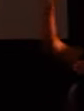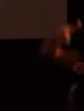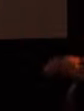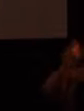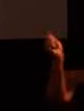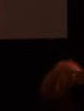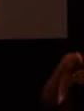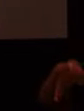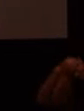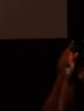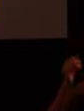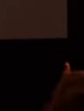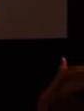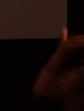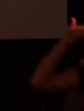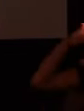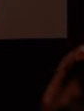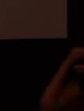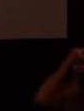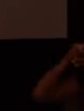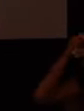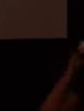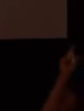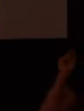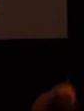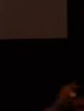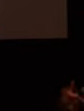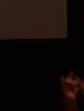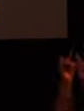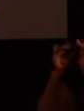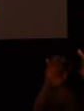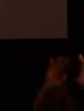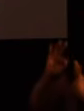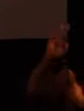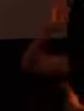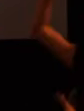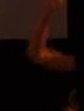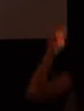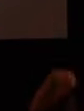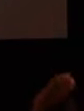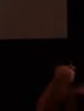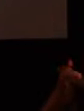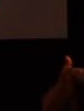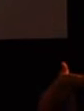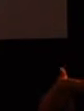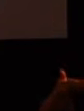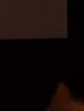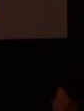alturas mais altas vão ser admitidas. E aí é importante que eu fale para vocês, pode passar, por favor?